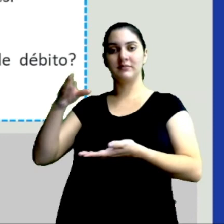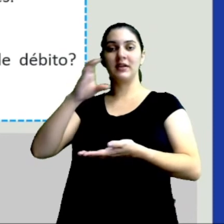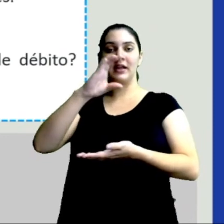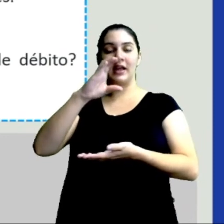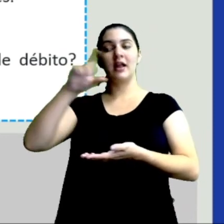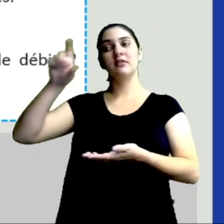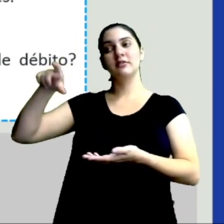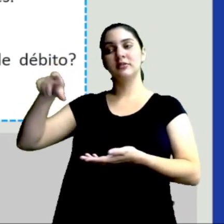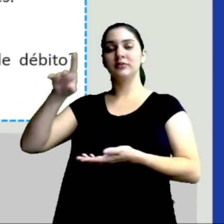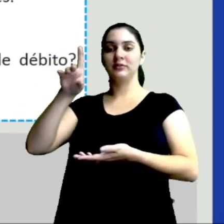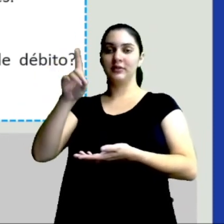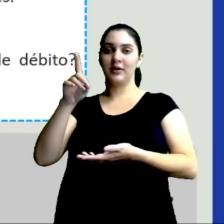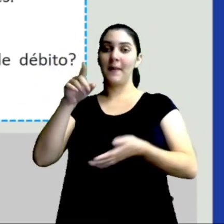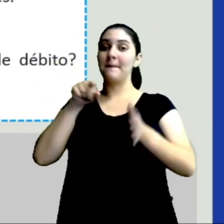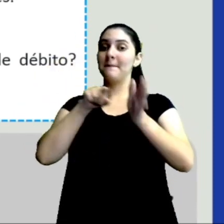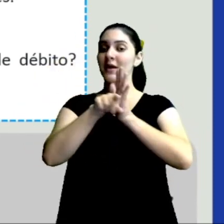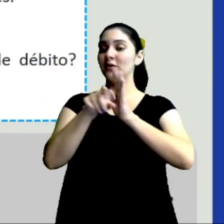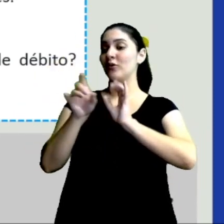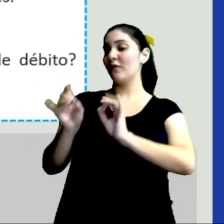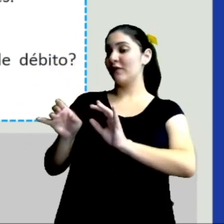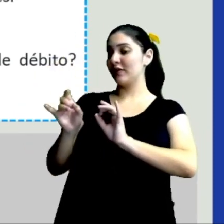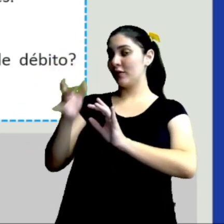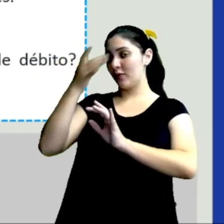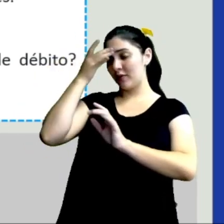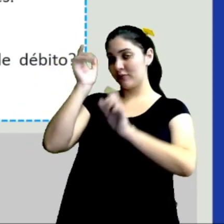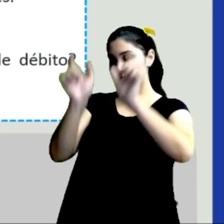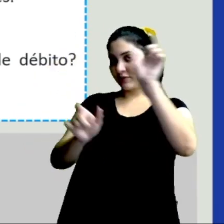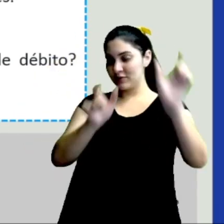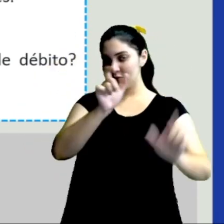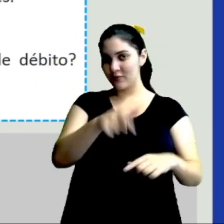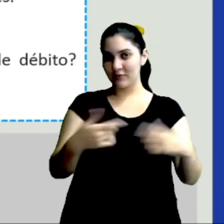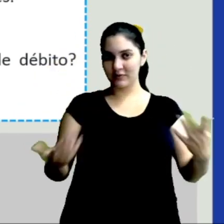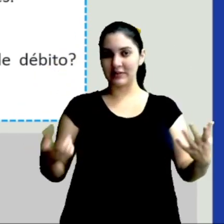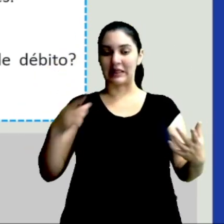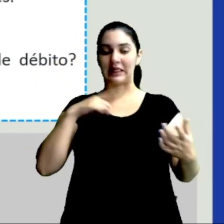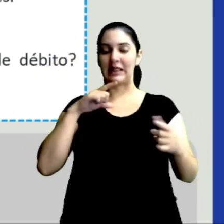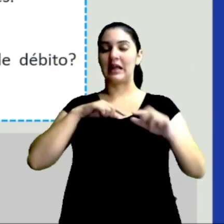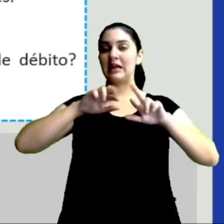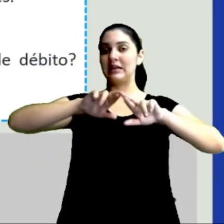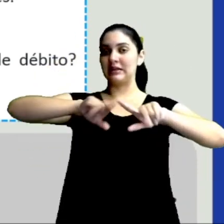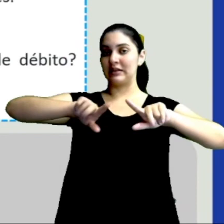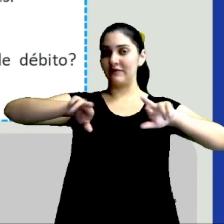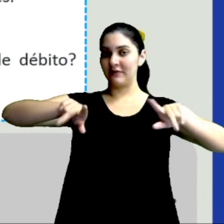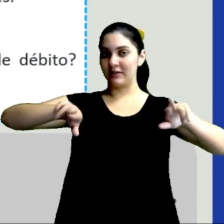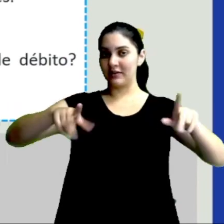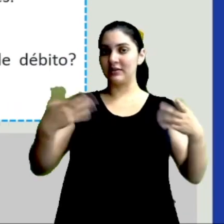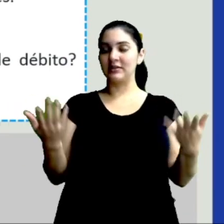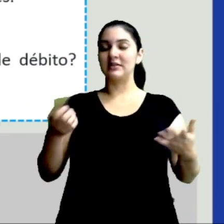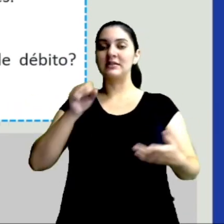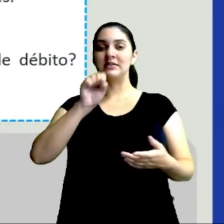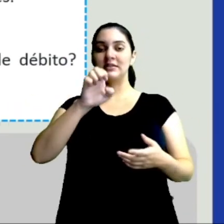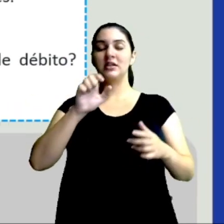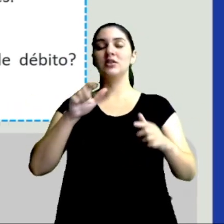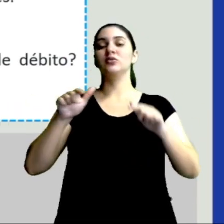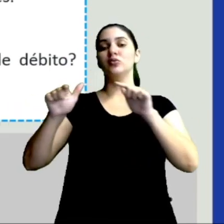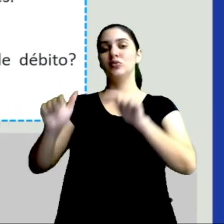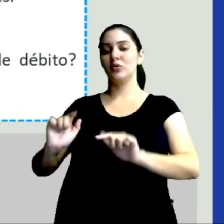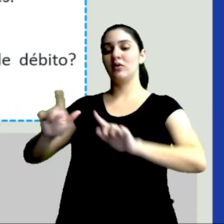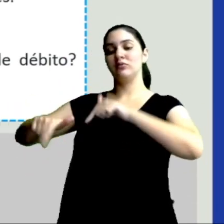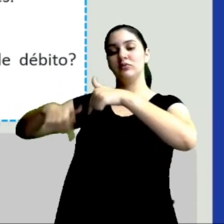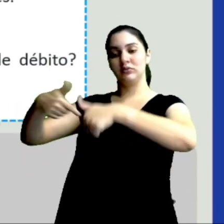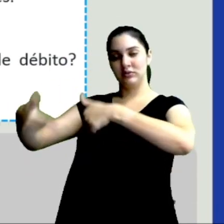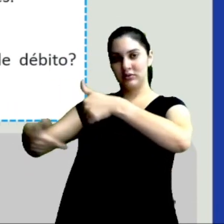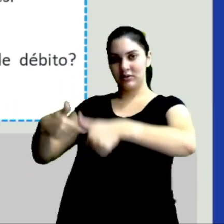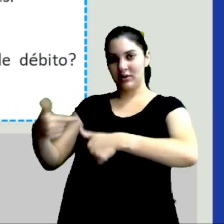débito? Perguntou o vendedor aos empresários. Então temos aí essa diferença, né? Se eu estou ali no ambiente de trabalho,